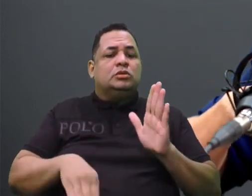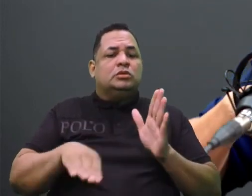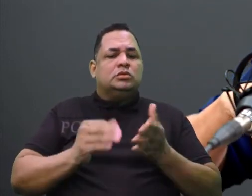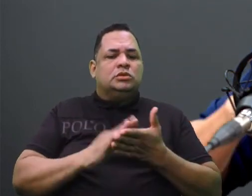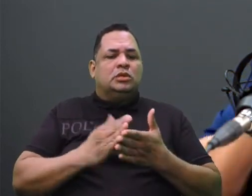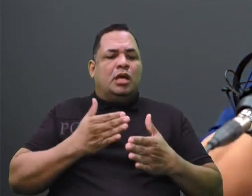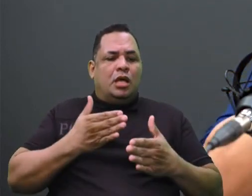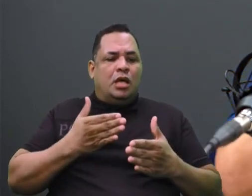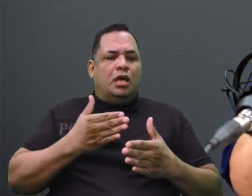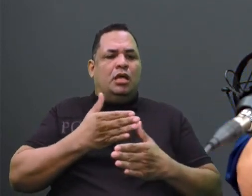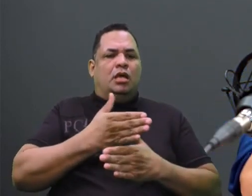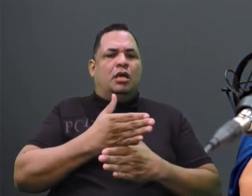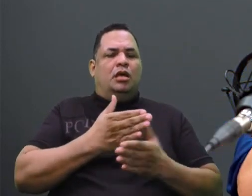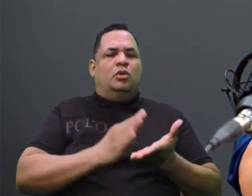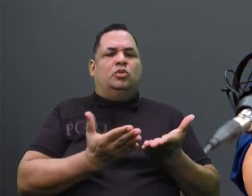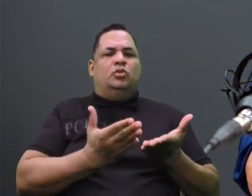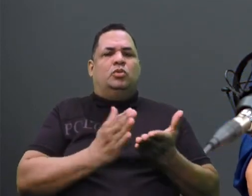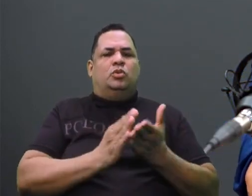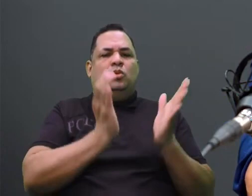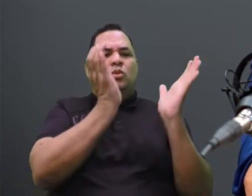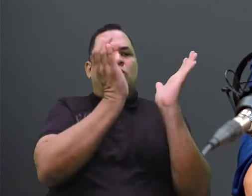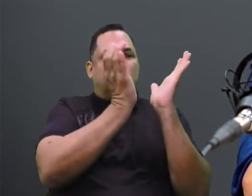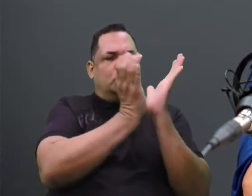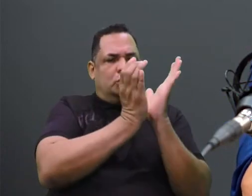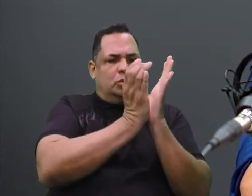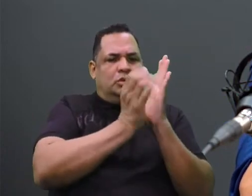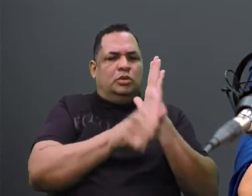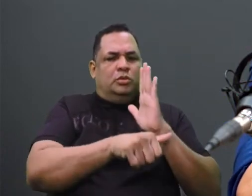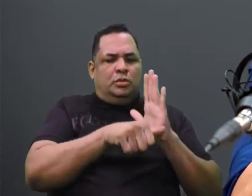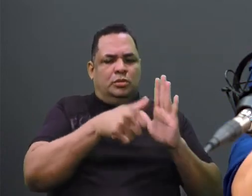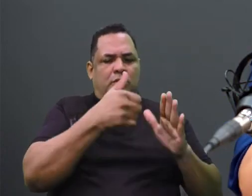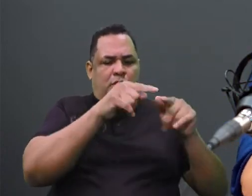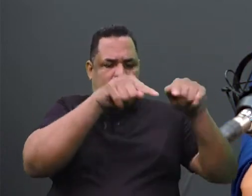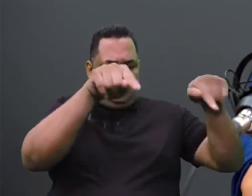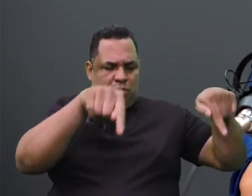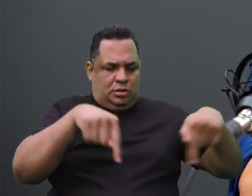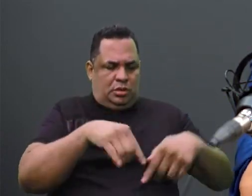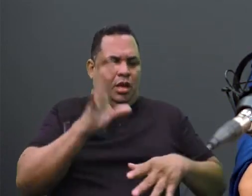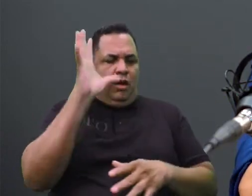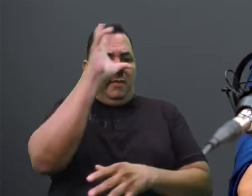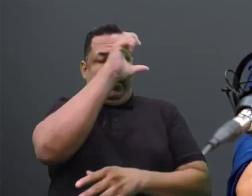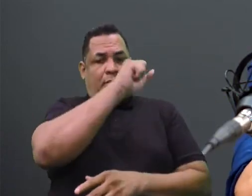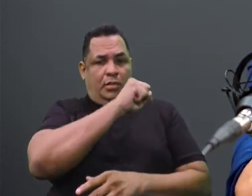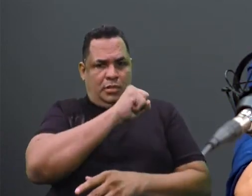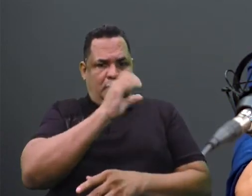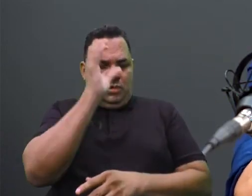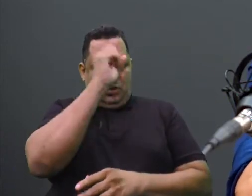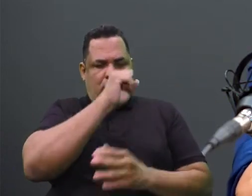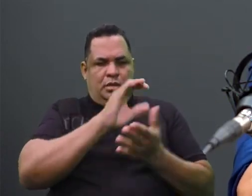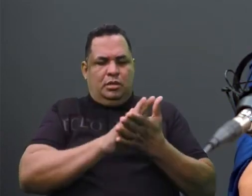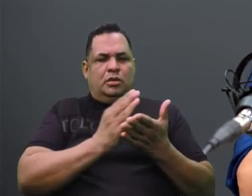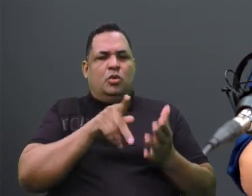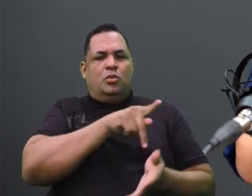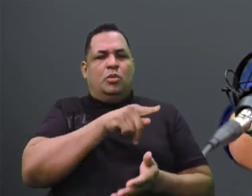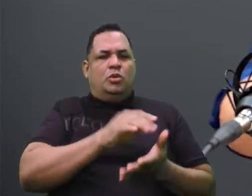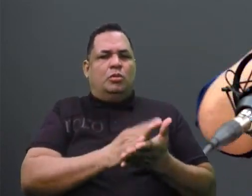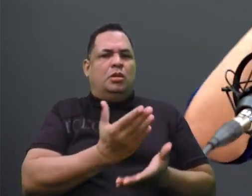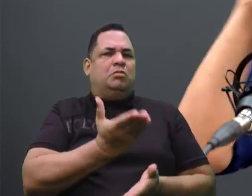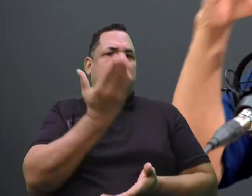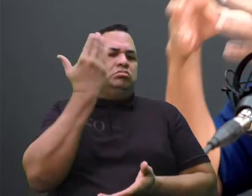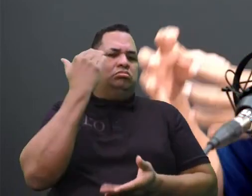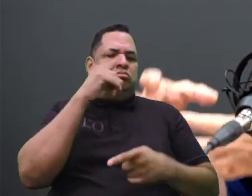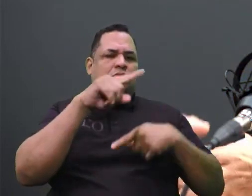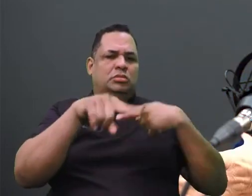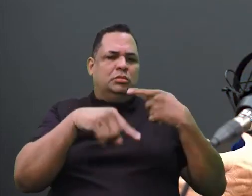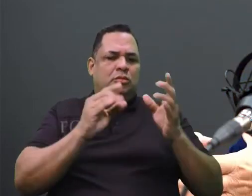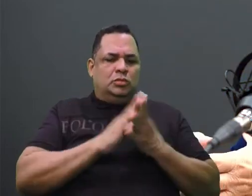ao Sene e iriam para a sala aprender com o professor mais antigo e